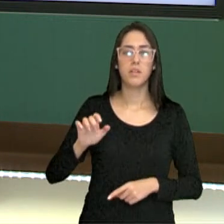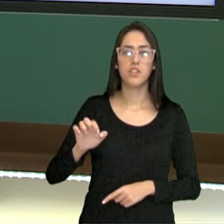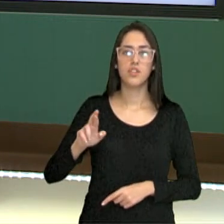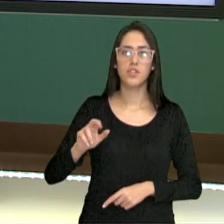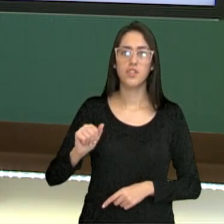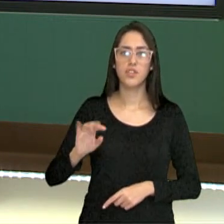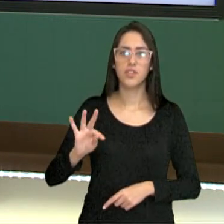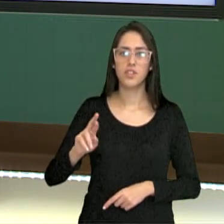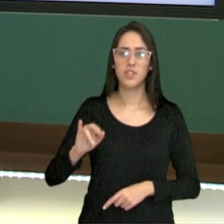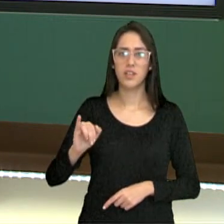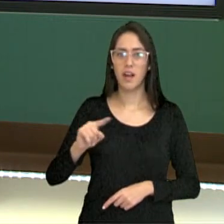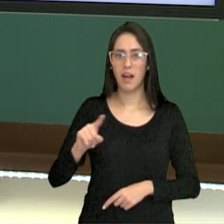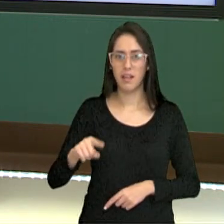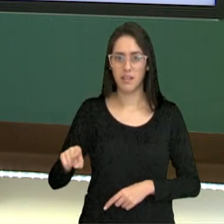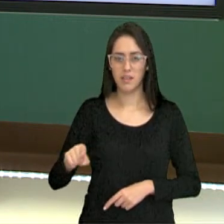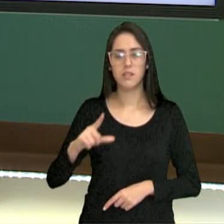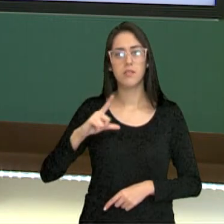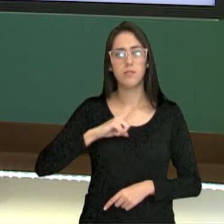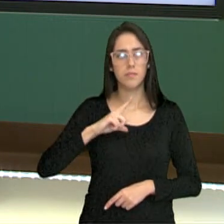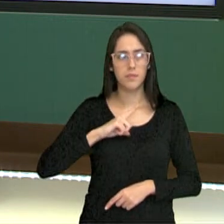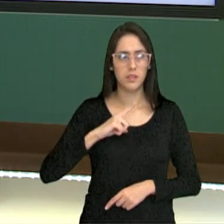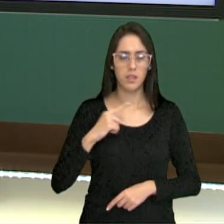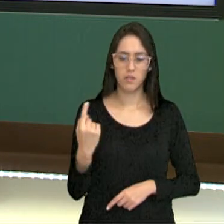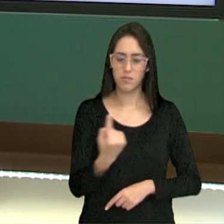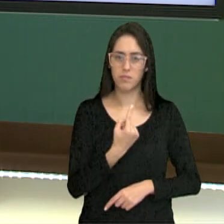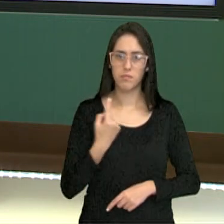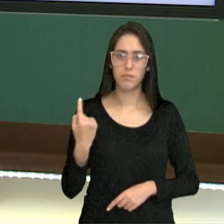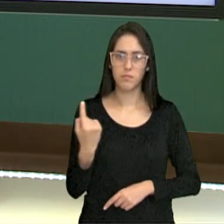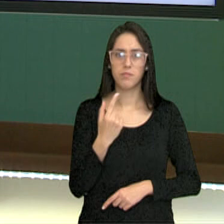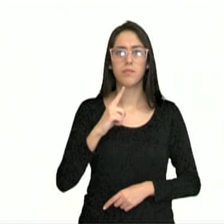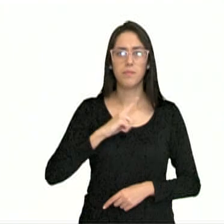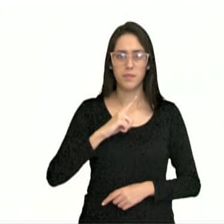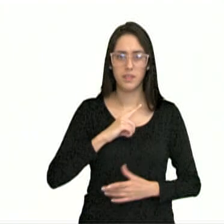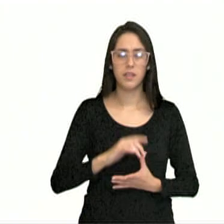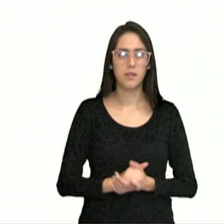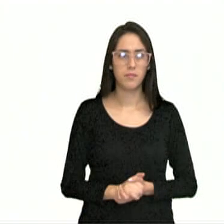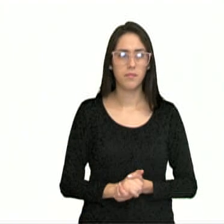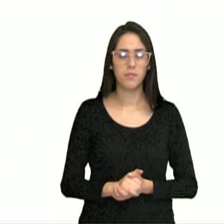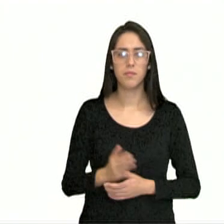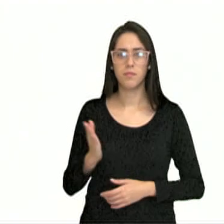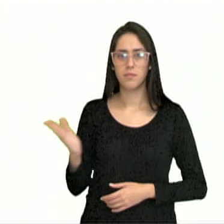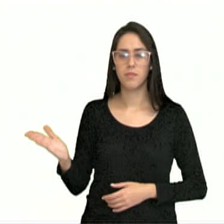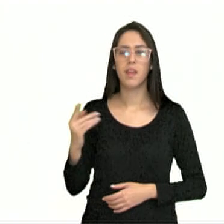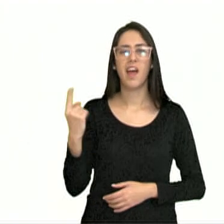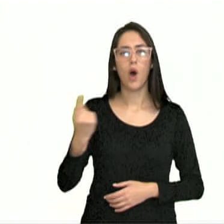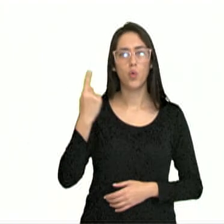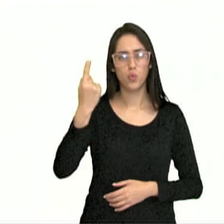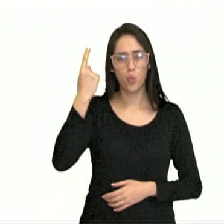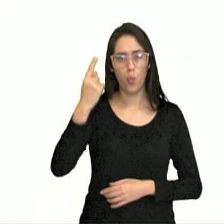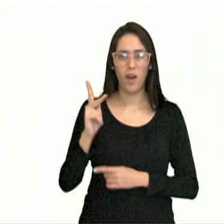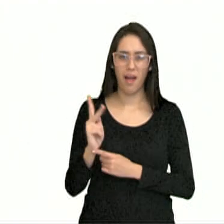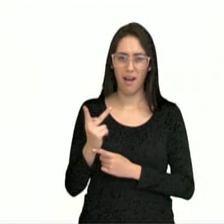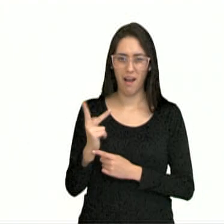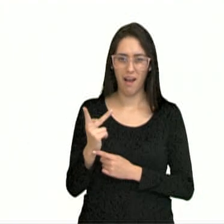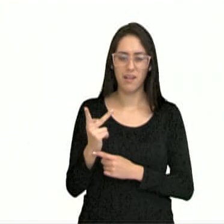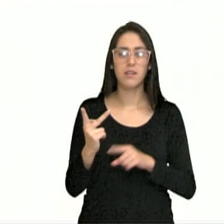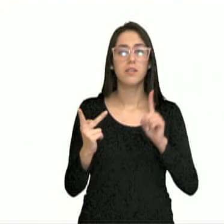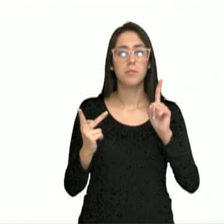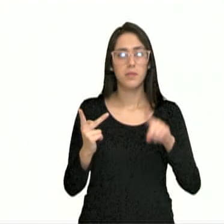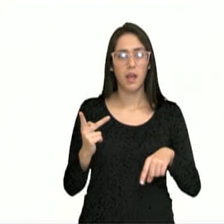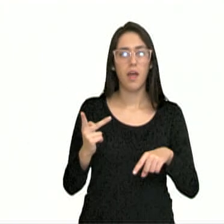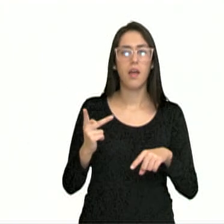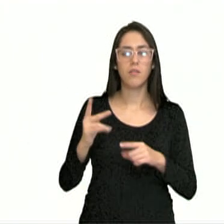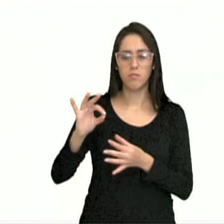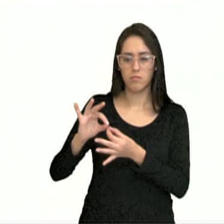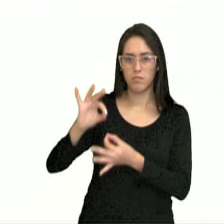são formados exatamente em toda a área lateral do nosso cone. E temos a altura, que vai ser a distância